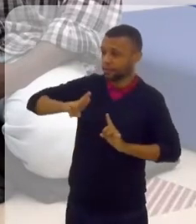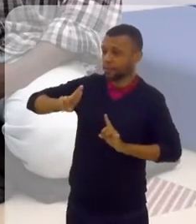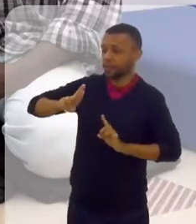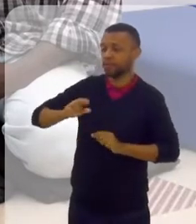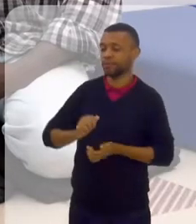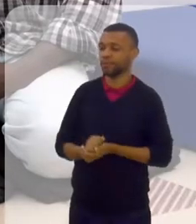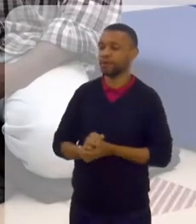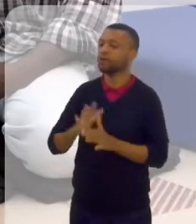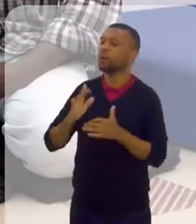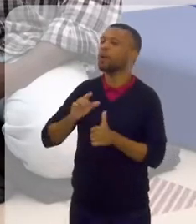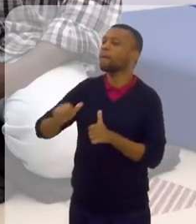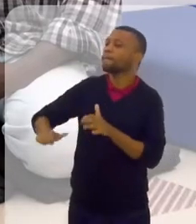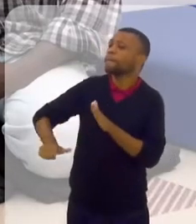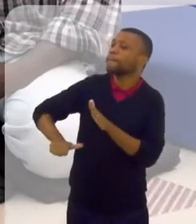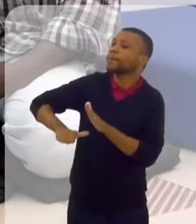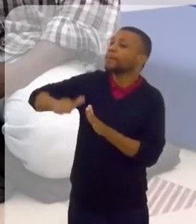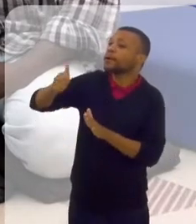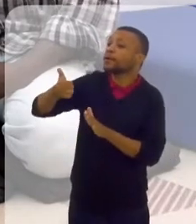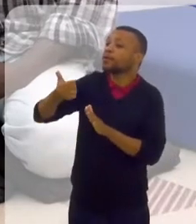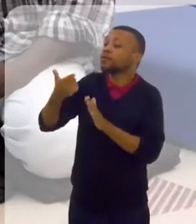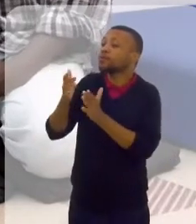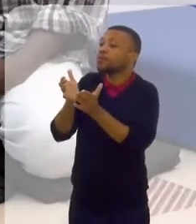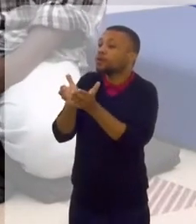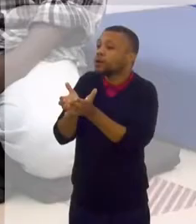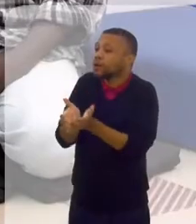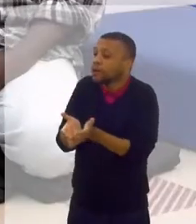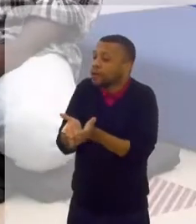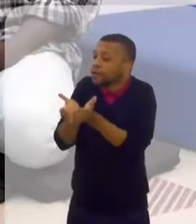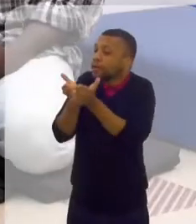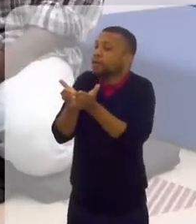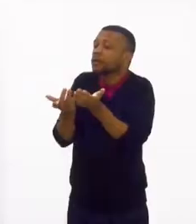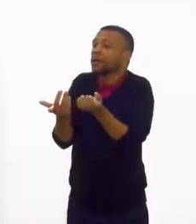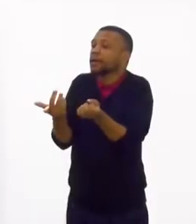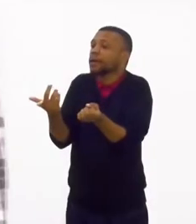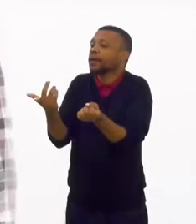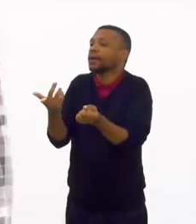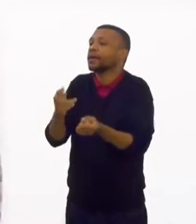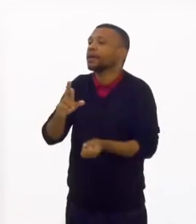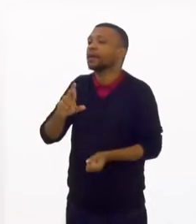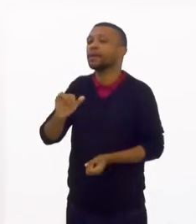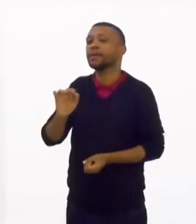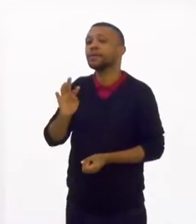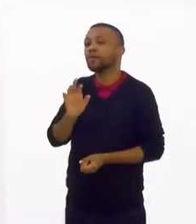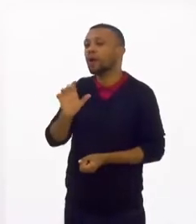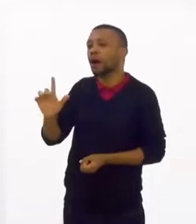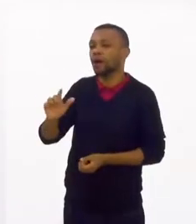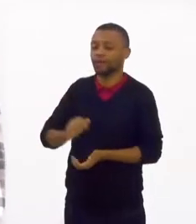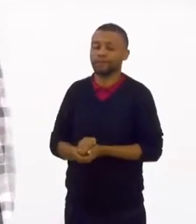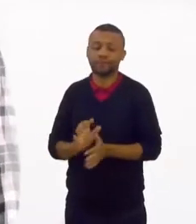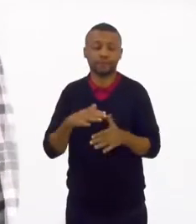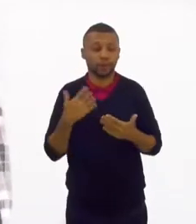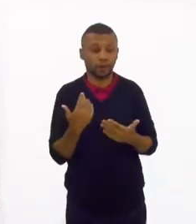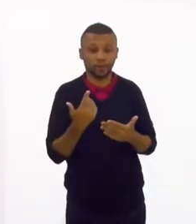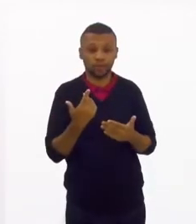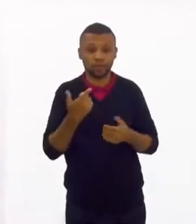Qual é o primeiro ritual para essa criança? Ok, primeiro ritual quando a criança